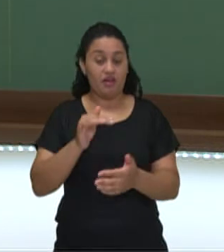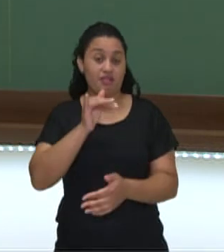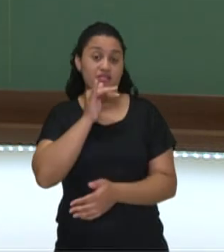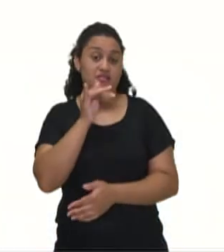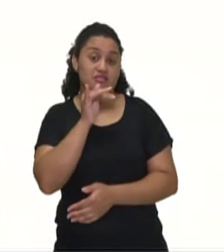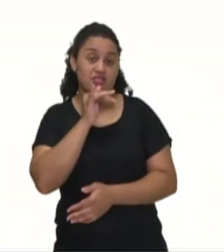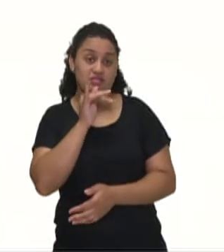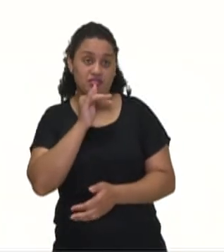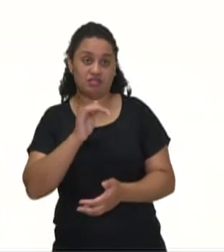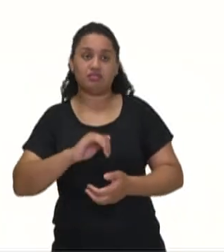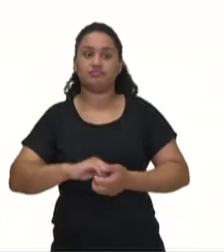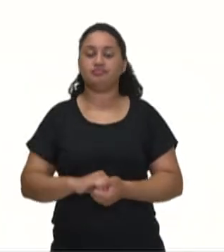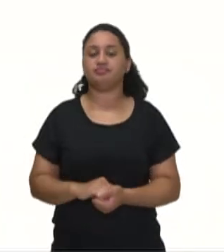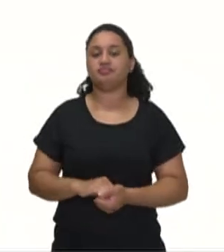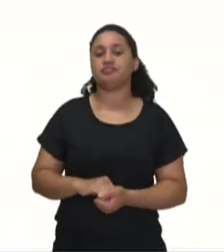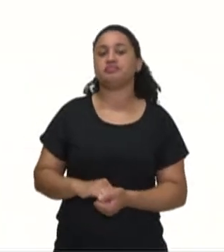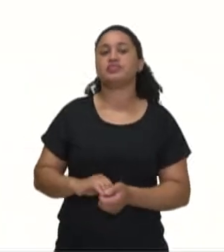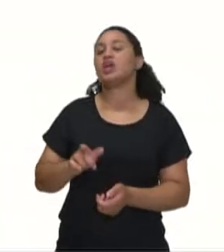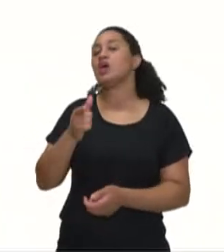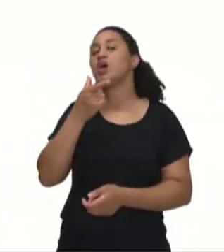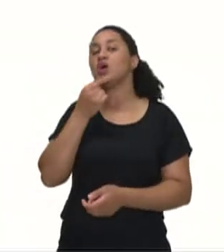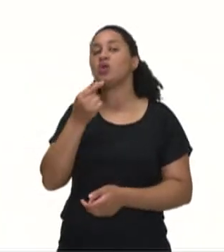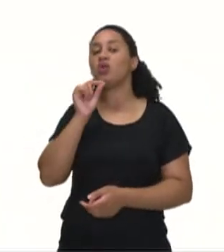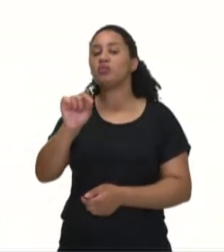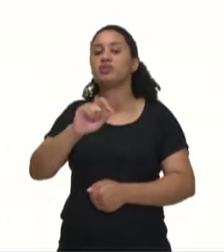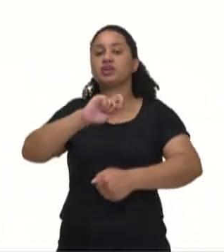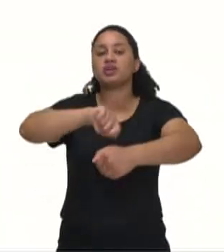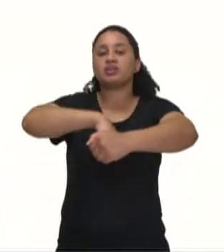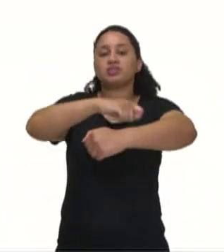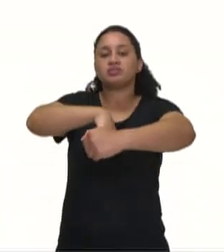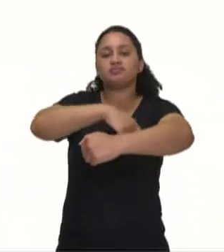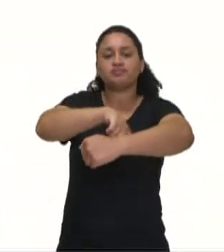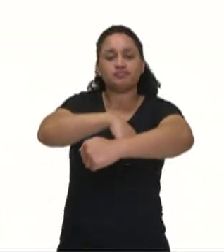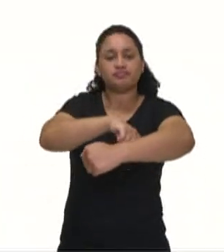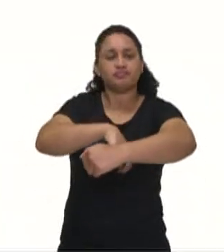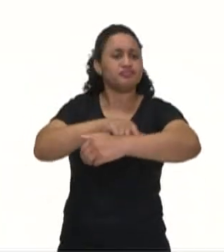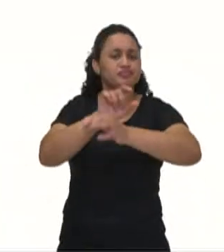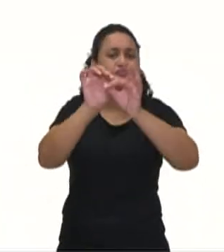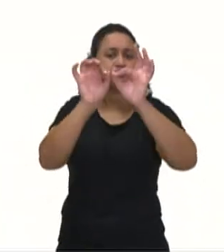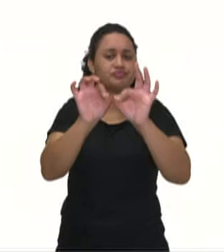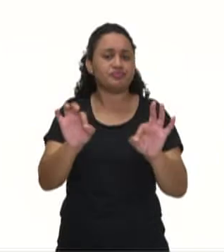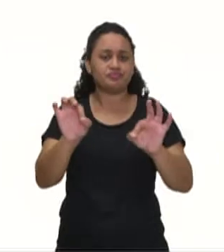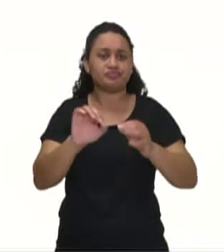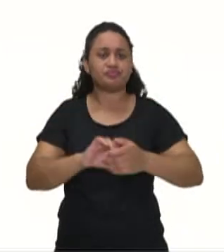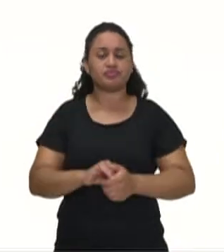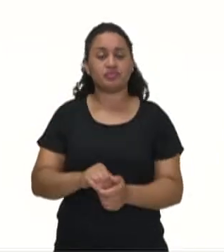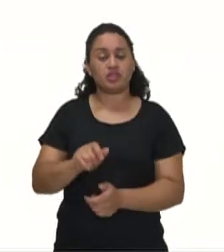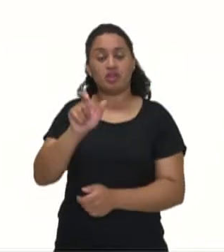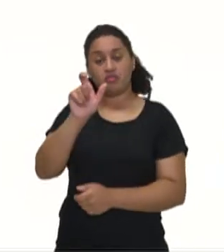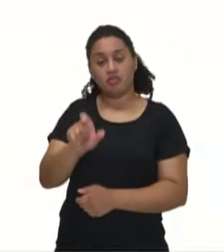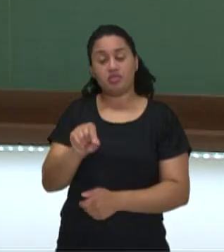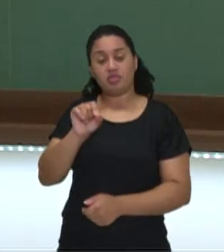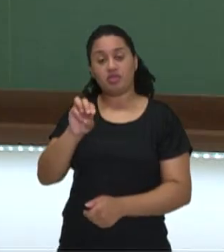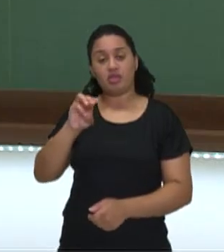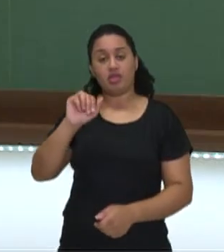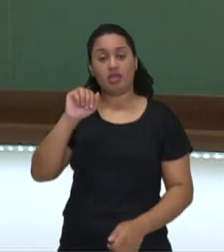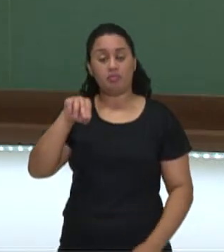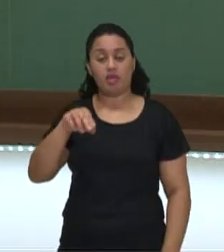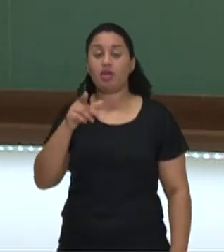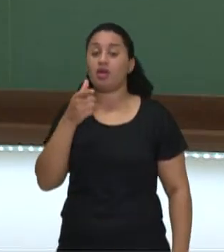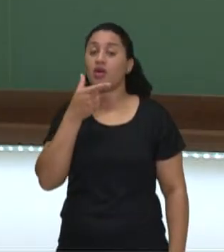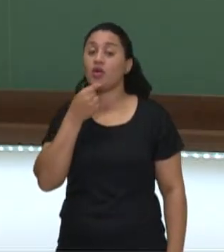exemplos. The man is cooking. O homem está cozinhando. Muito simples. O sujeito, the man, o